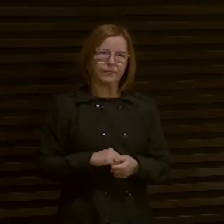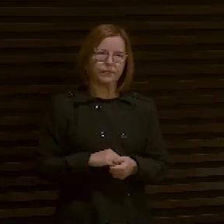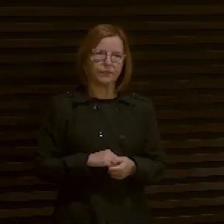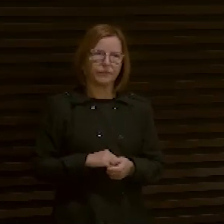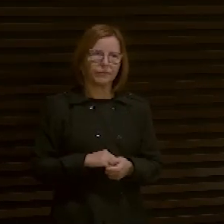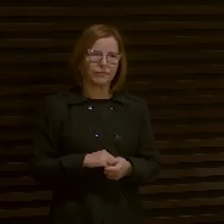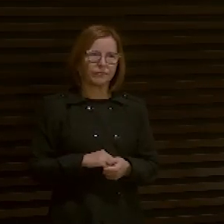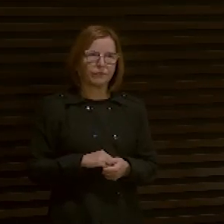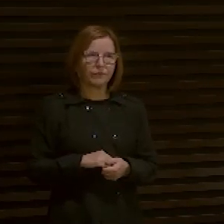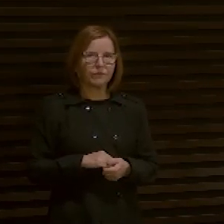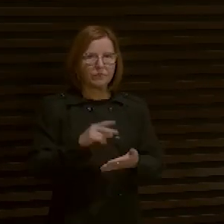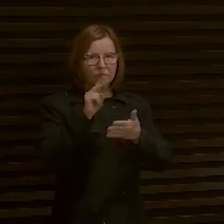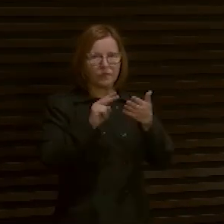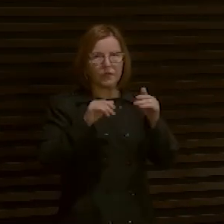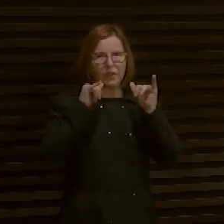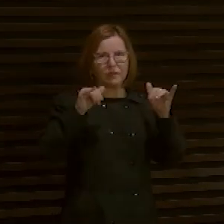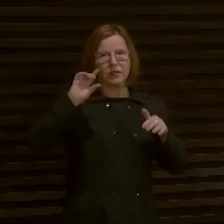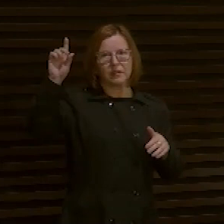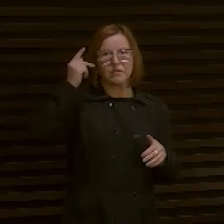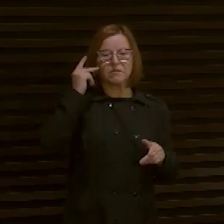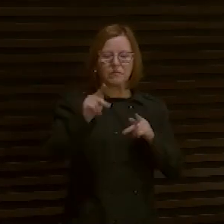Vamos ler aqui o aviso de Deus para o seu povo.